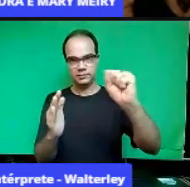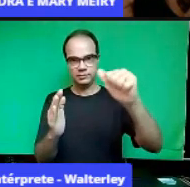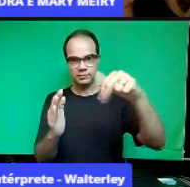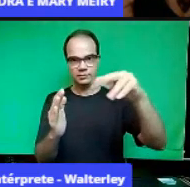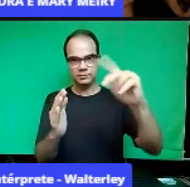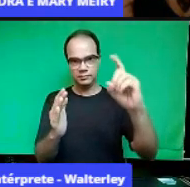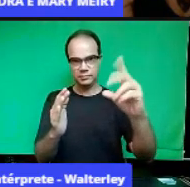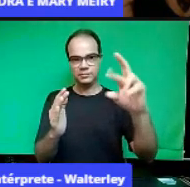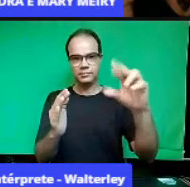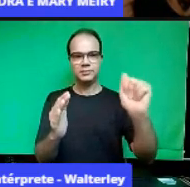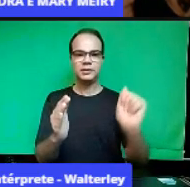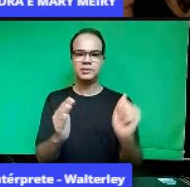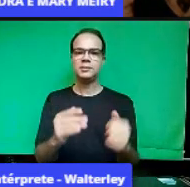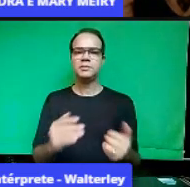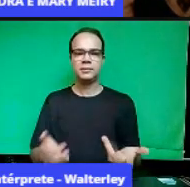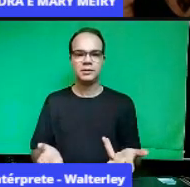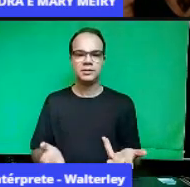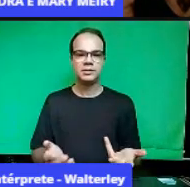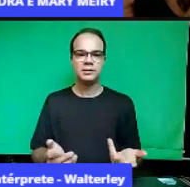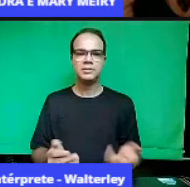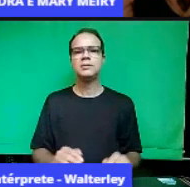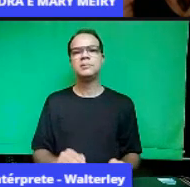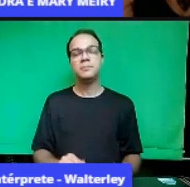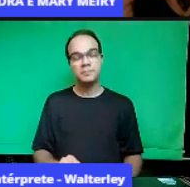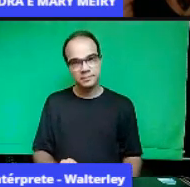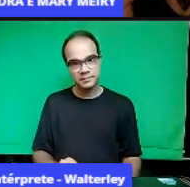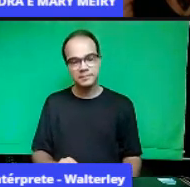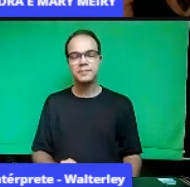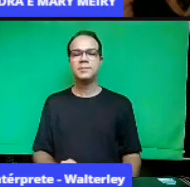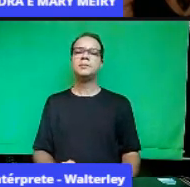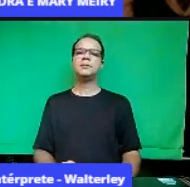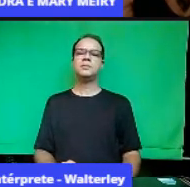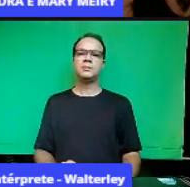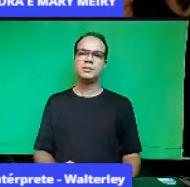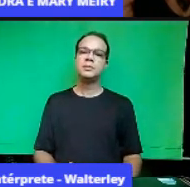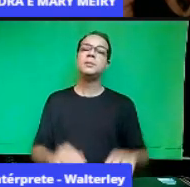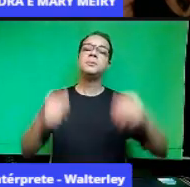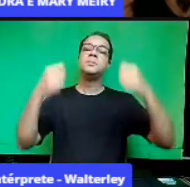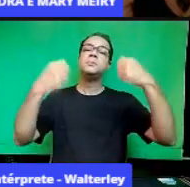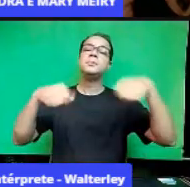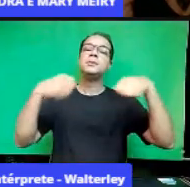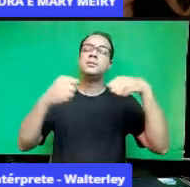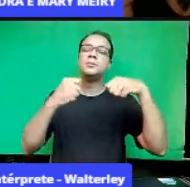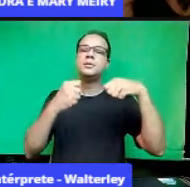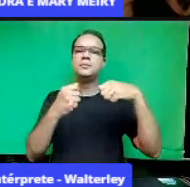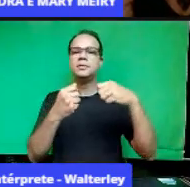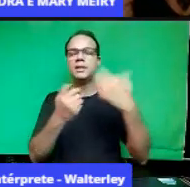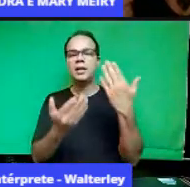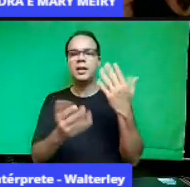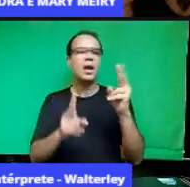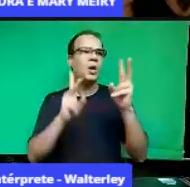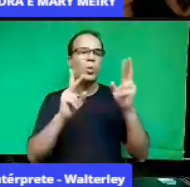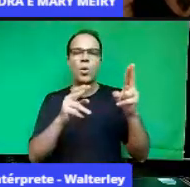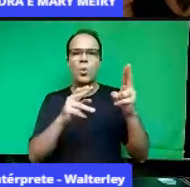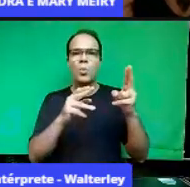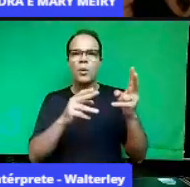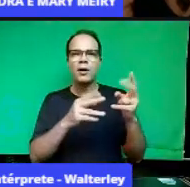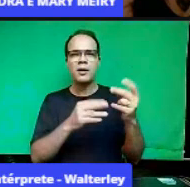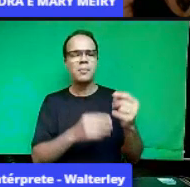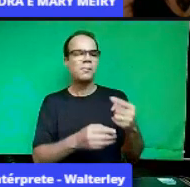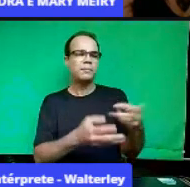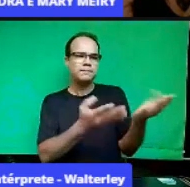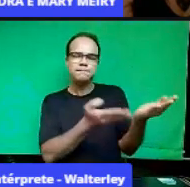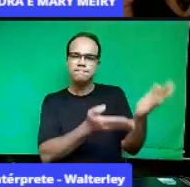gente finalizar com a verificação realmente da avaliação da aprendizagem desse aluno, né? Como